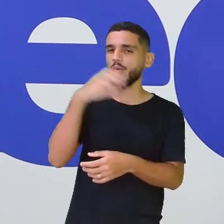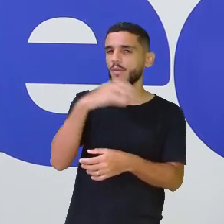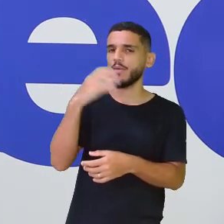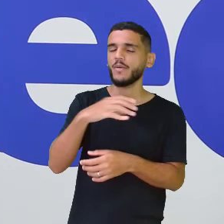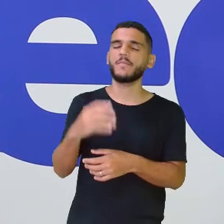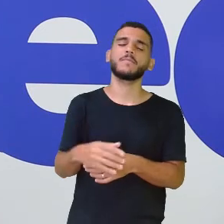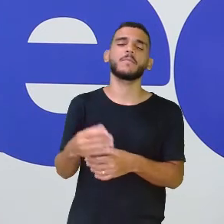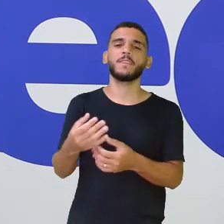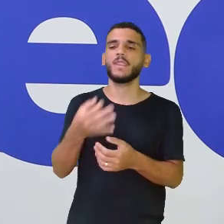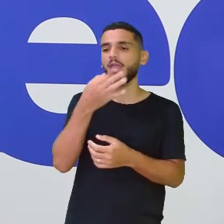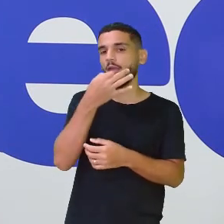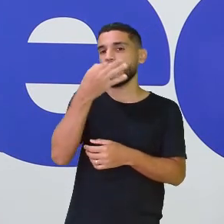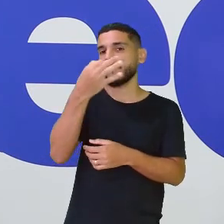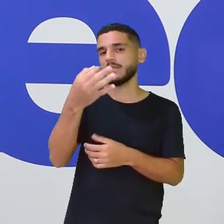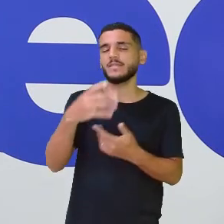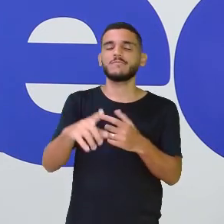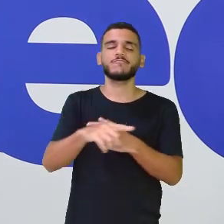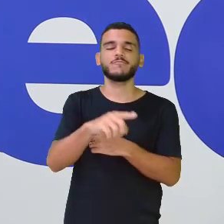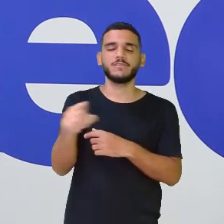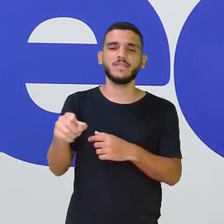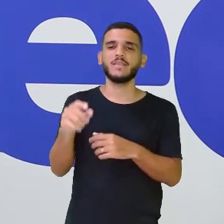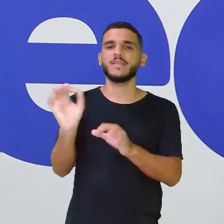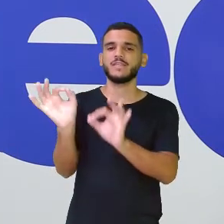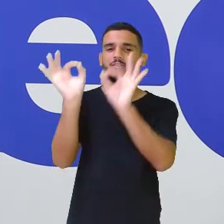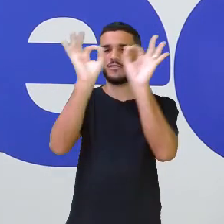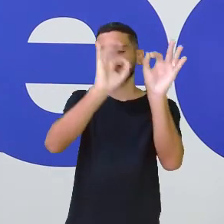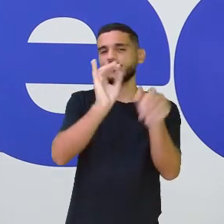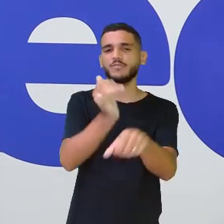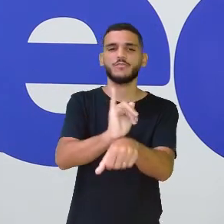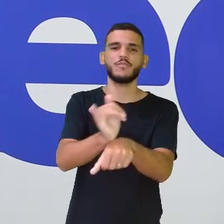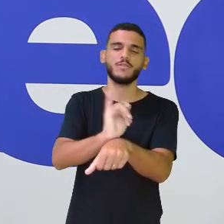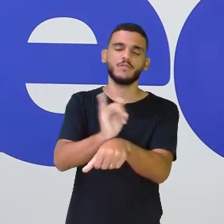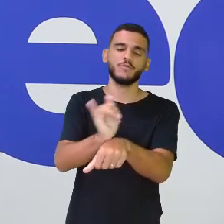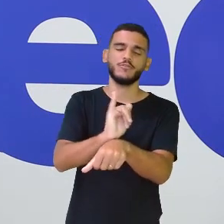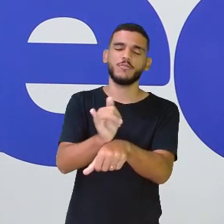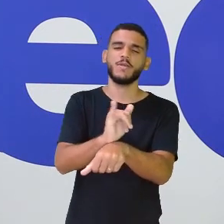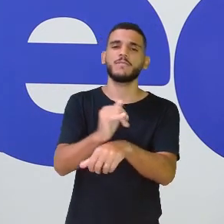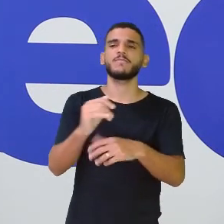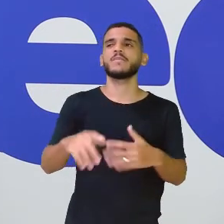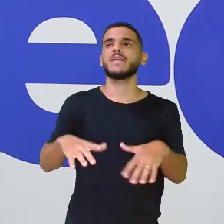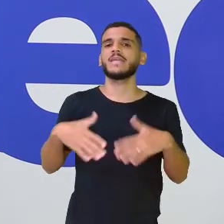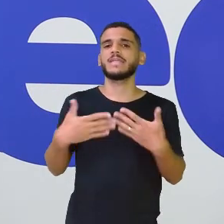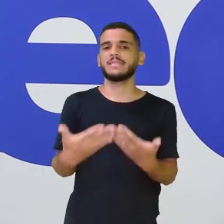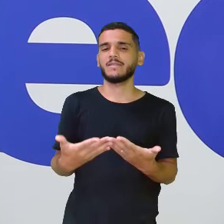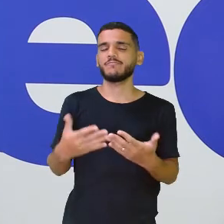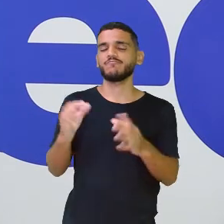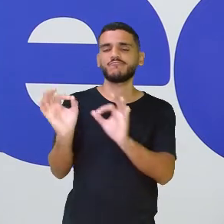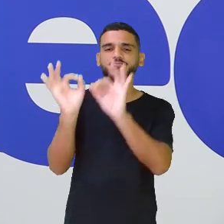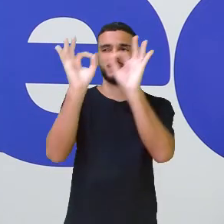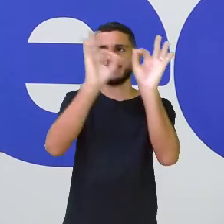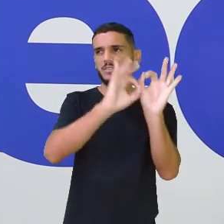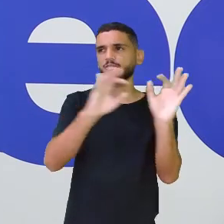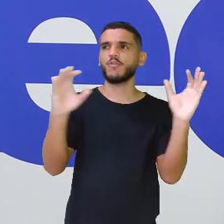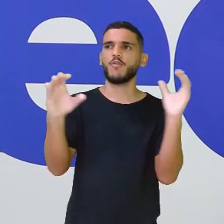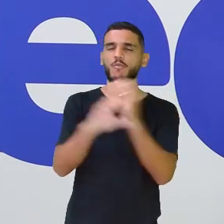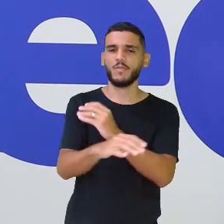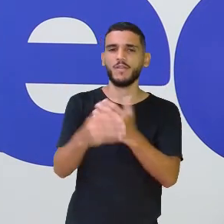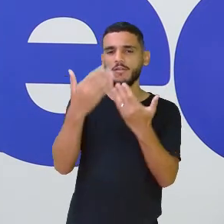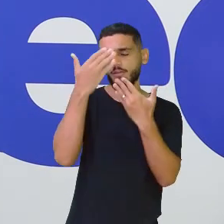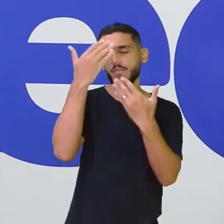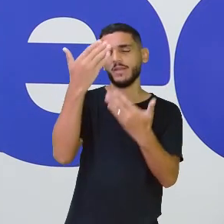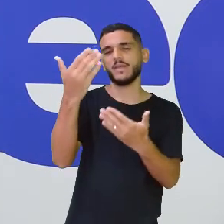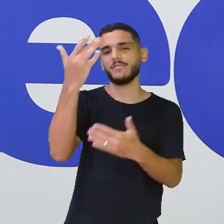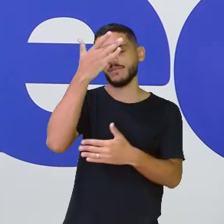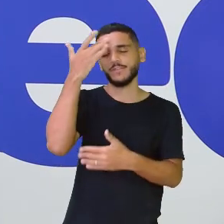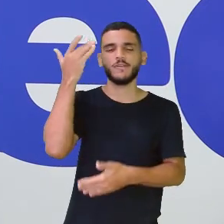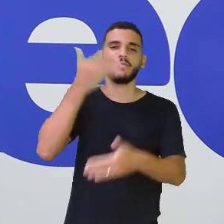aqui a sugestão deles assistirem mais tarde no YouTube, porque eles assistiram partido. Então assistam a aula completinha, tá certo? Obrigada àqueles que ficaram